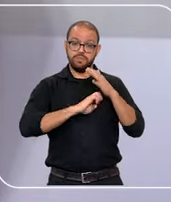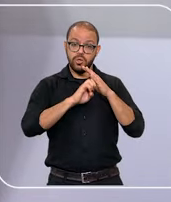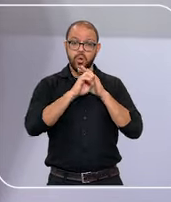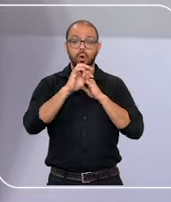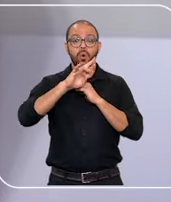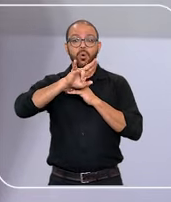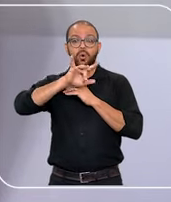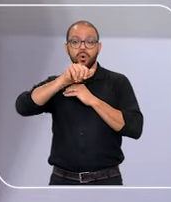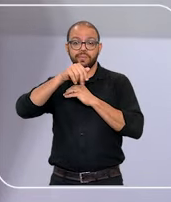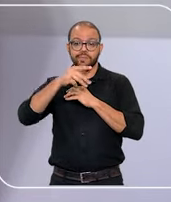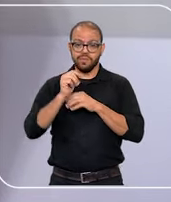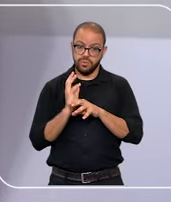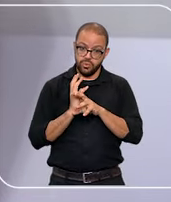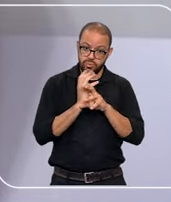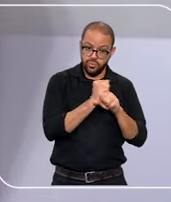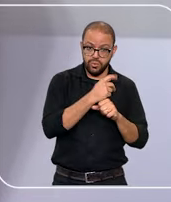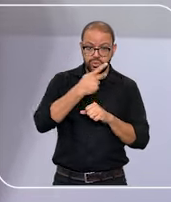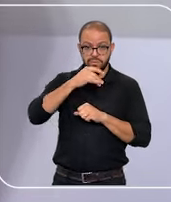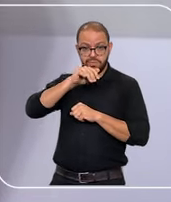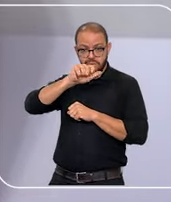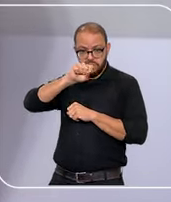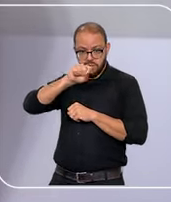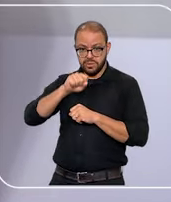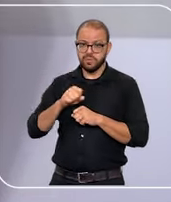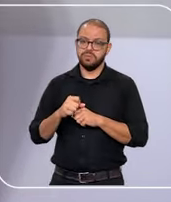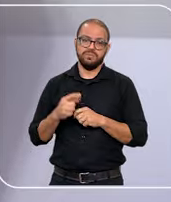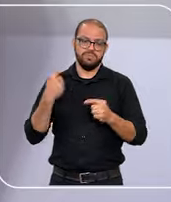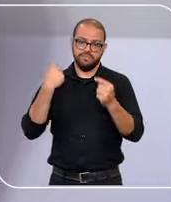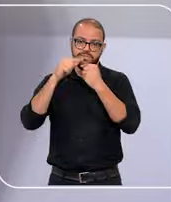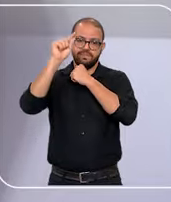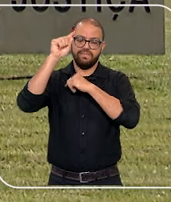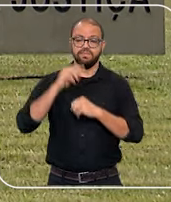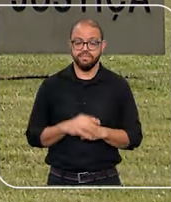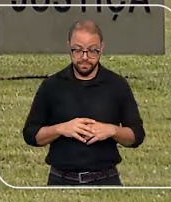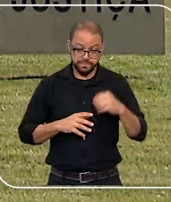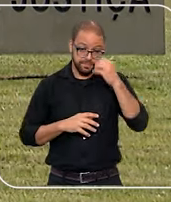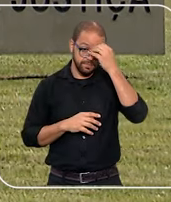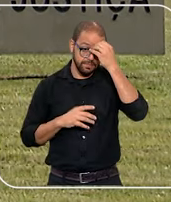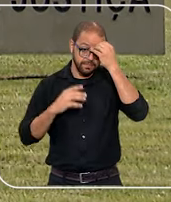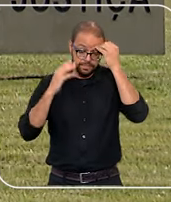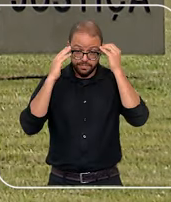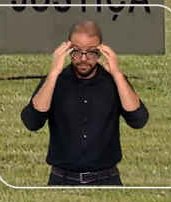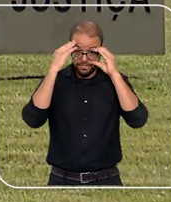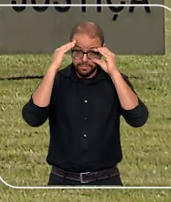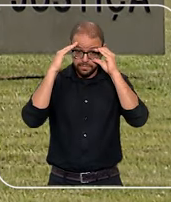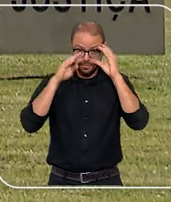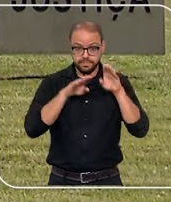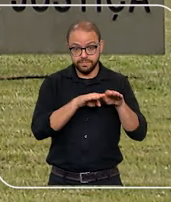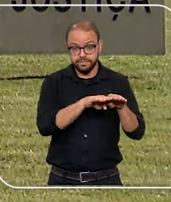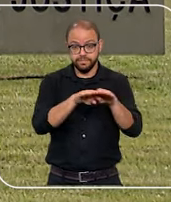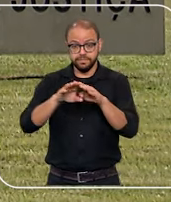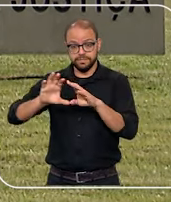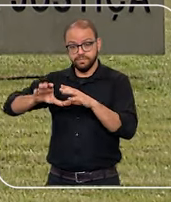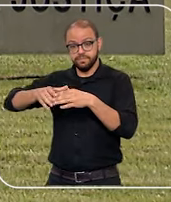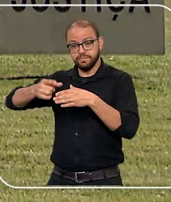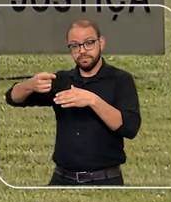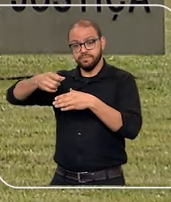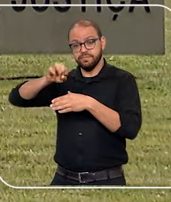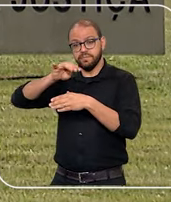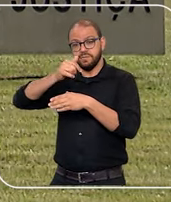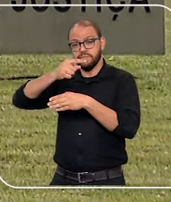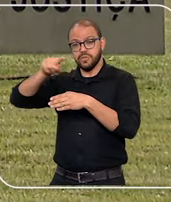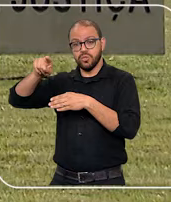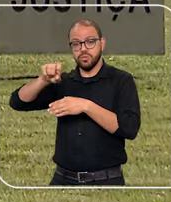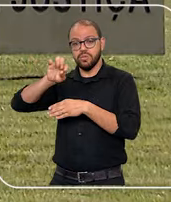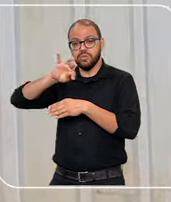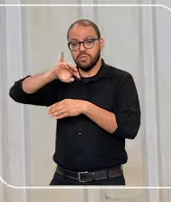operadoras não compõem base de cálculo de PIS/COFINS. O entendimento foi uniformizado pela primeira sessão